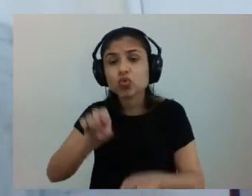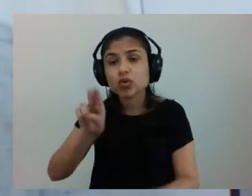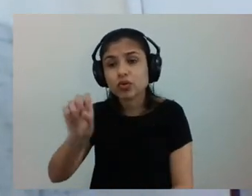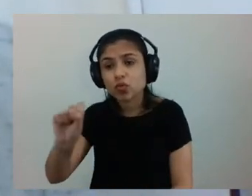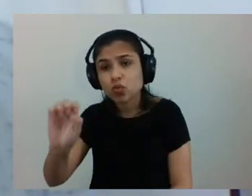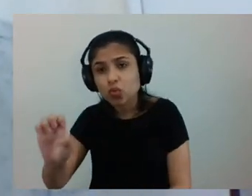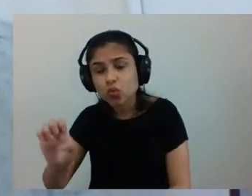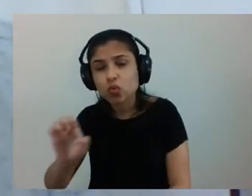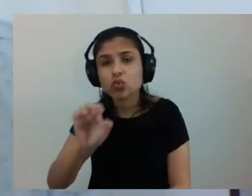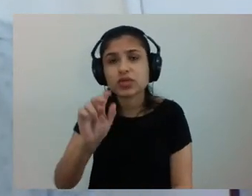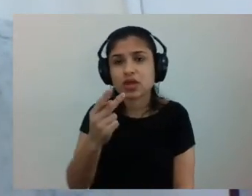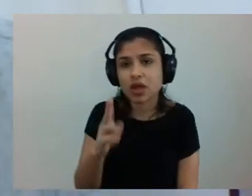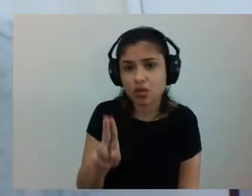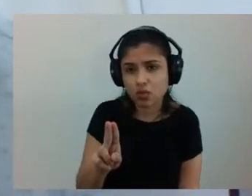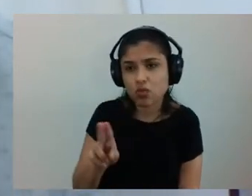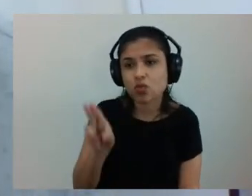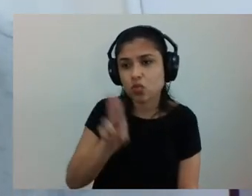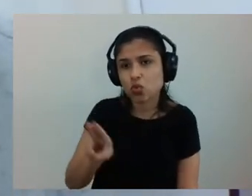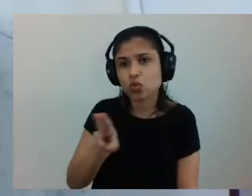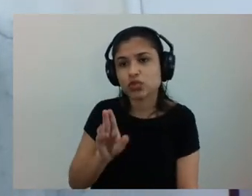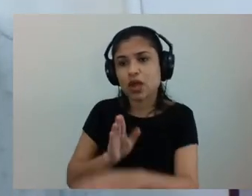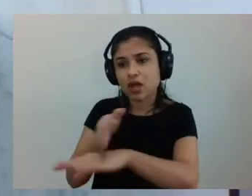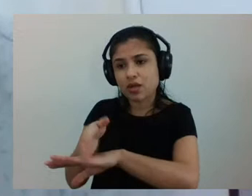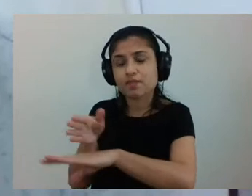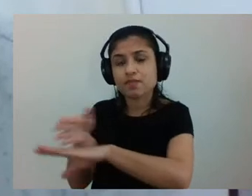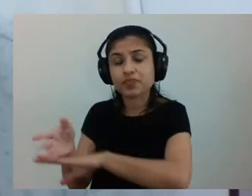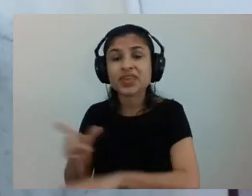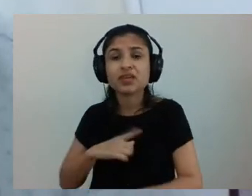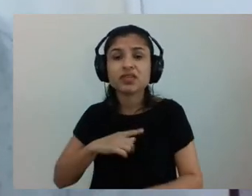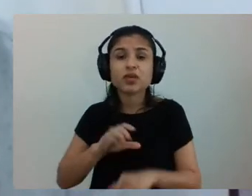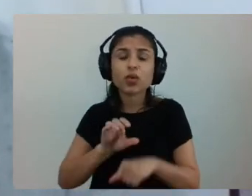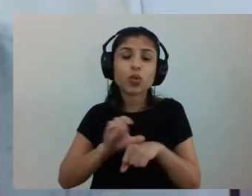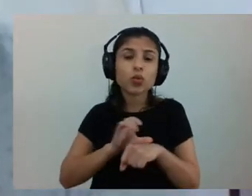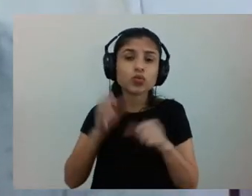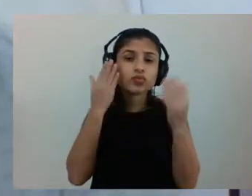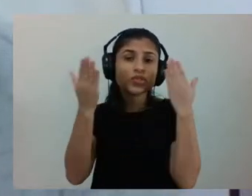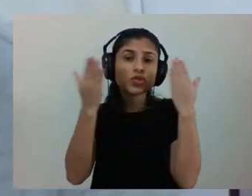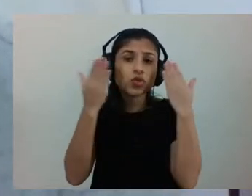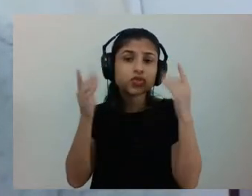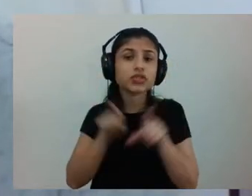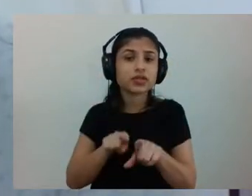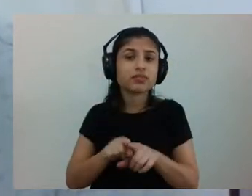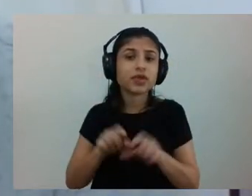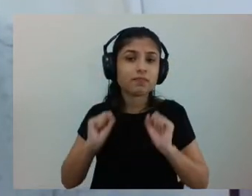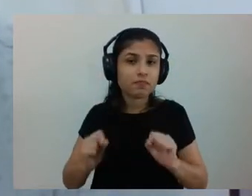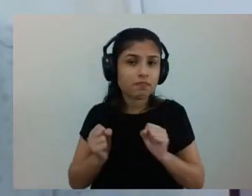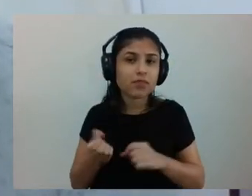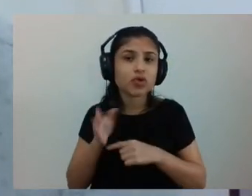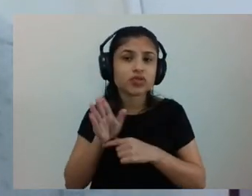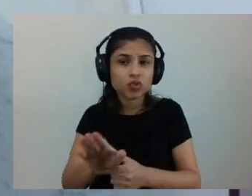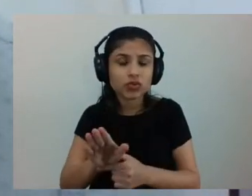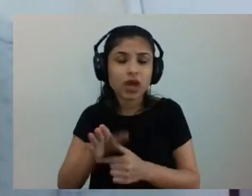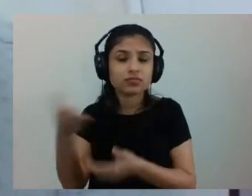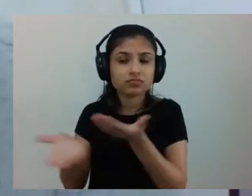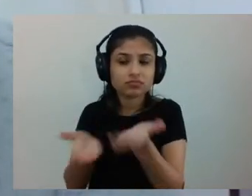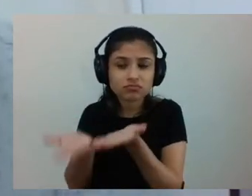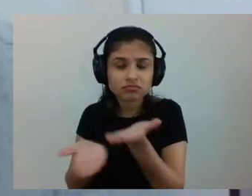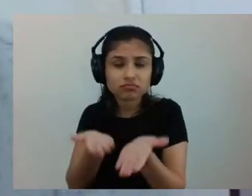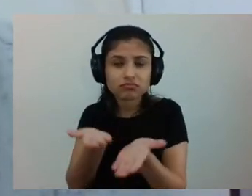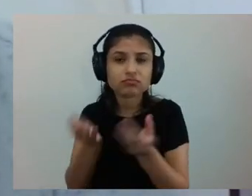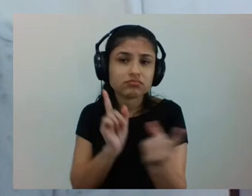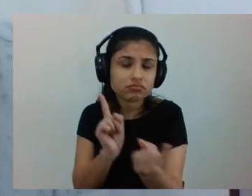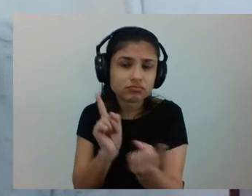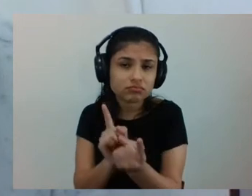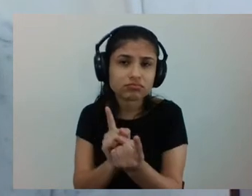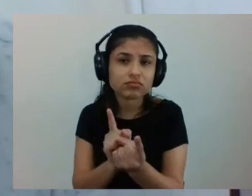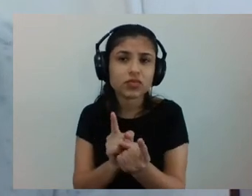e também temos o curso de psicologia, que pode auxiliar no tratamento dessas pessoas, no cuidado dessas pessoas, e também